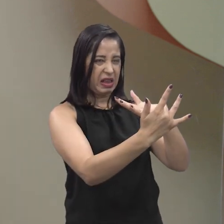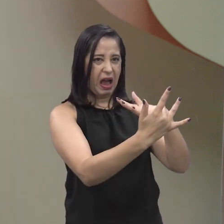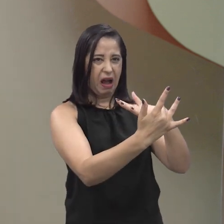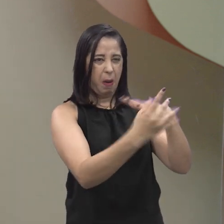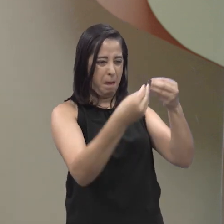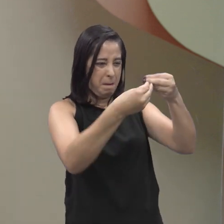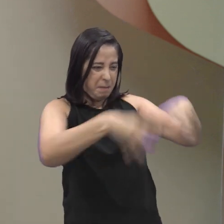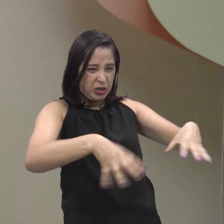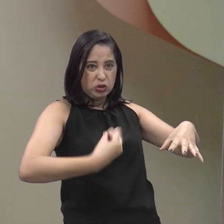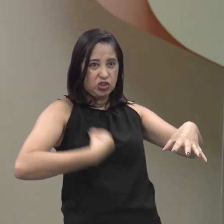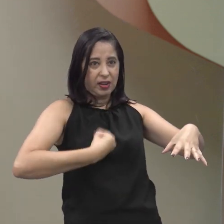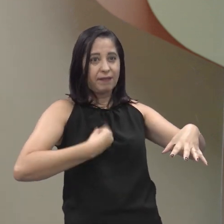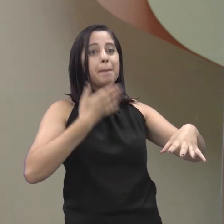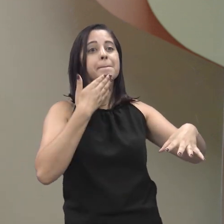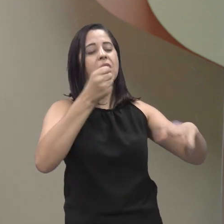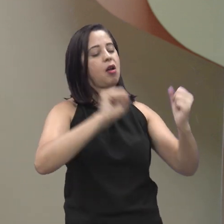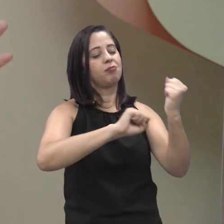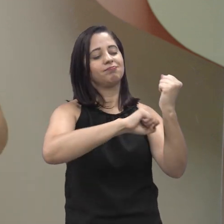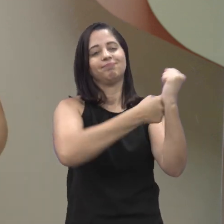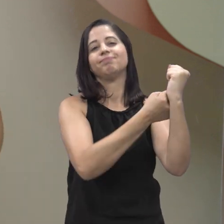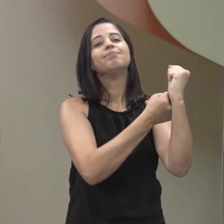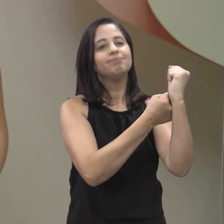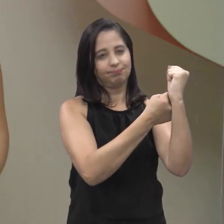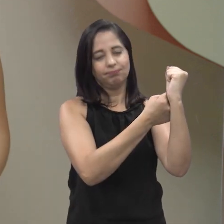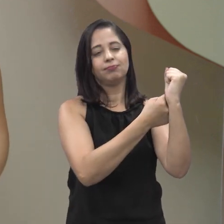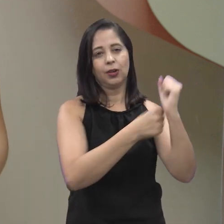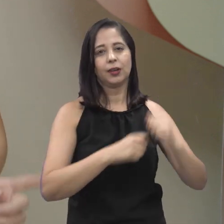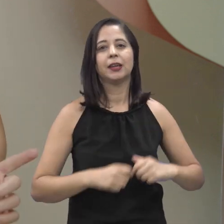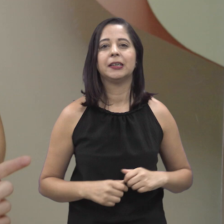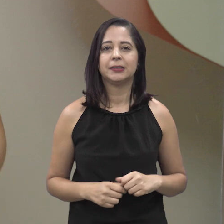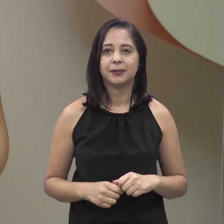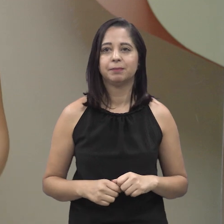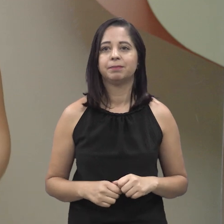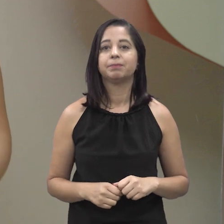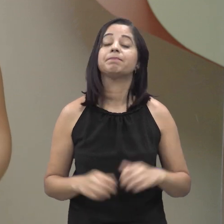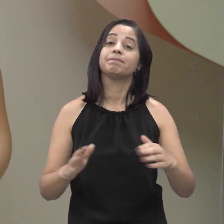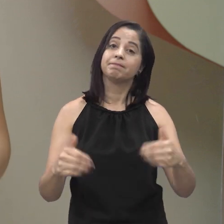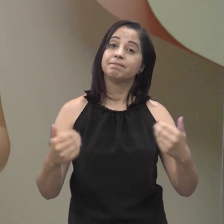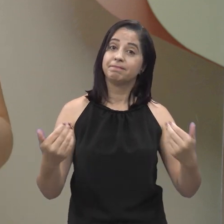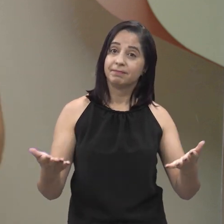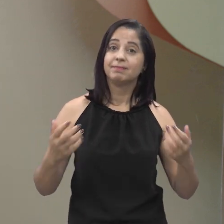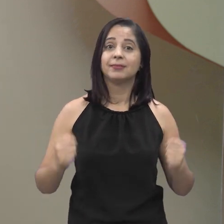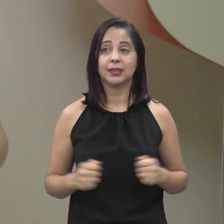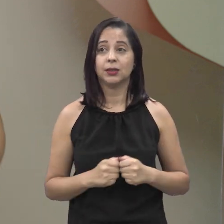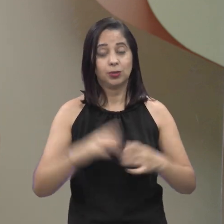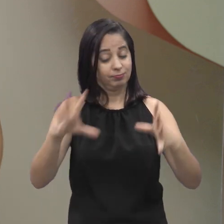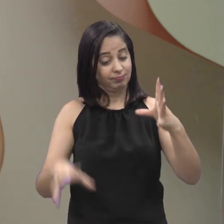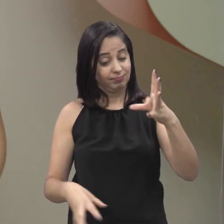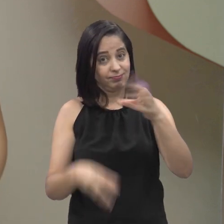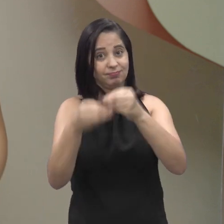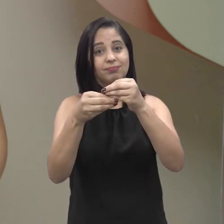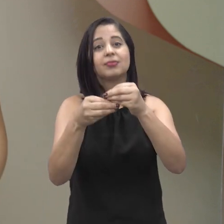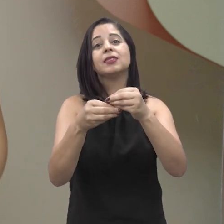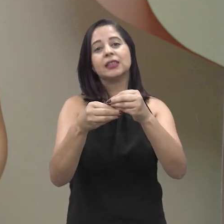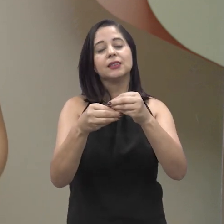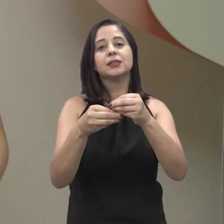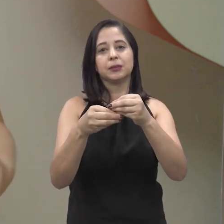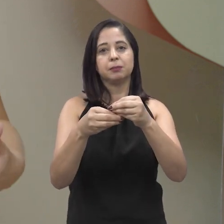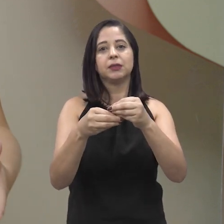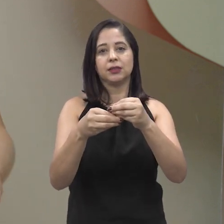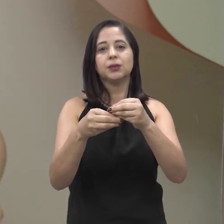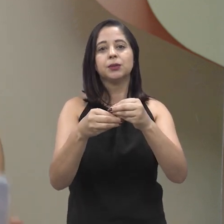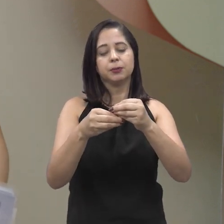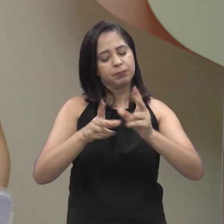mal, né? Cada um ali de acordo com a sua necessidade. Gente, olha só, né? Pegando aqui esse gancho,